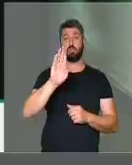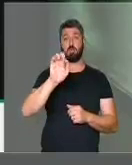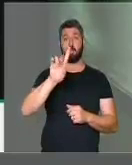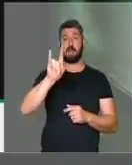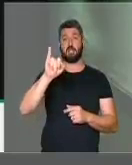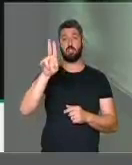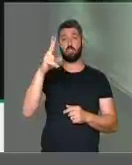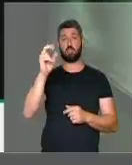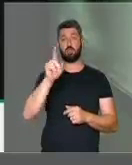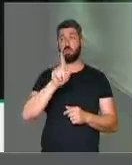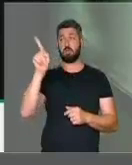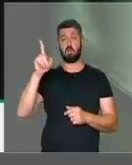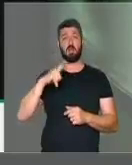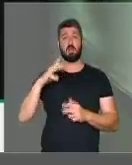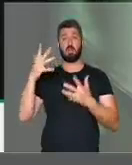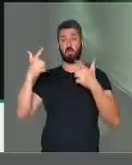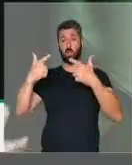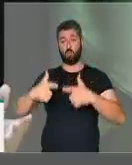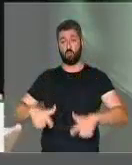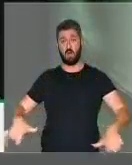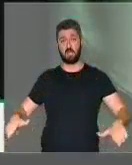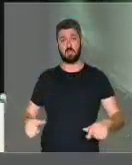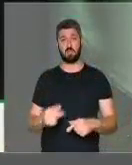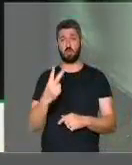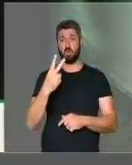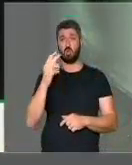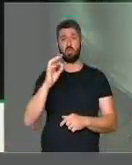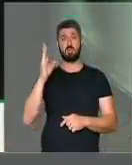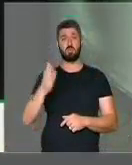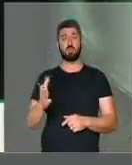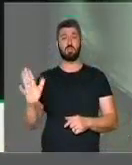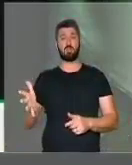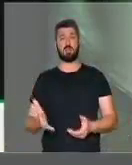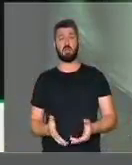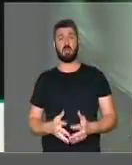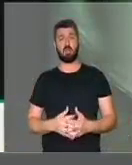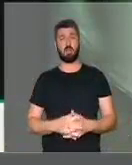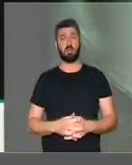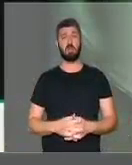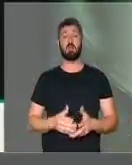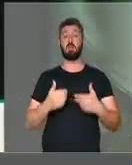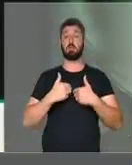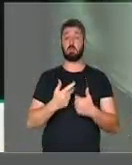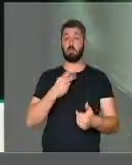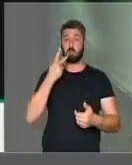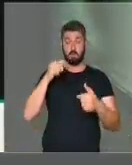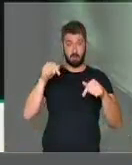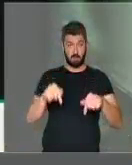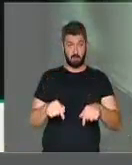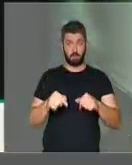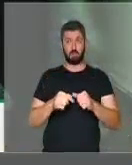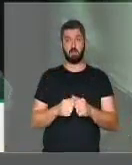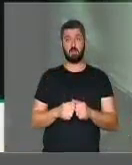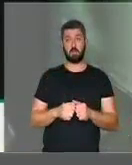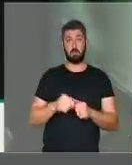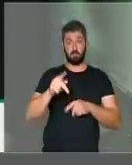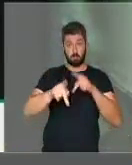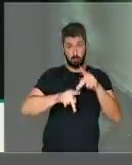Sobradinho, que está totalmente vazio, 2% da sua capacidade. Então, eu quero deixar aqui para